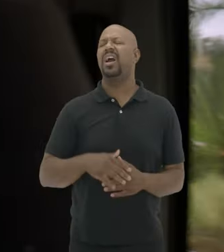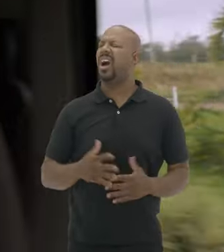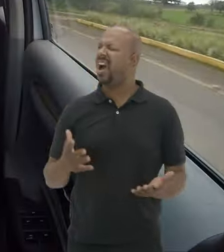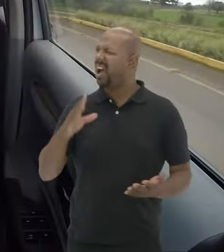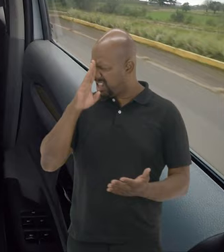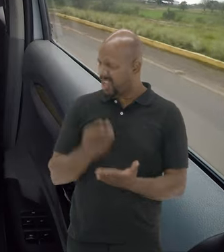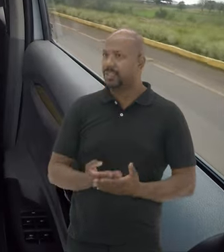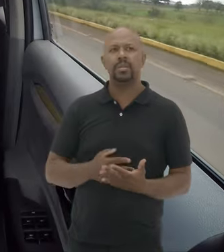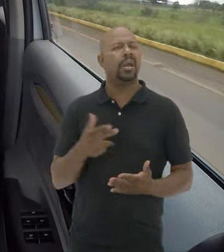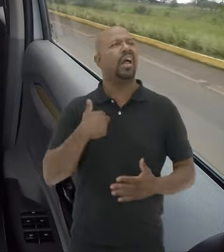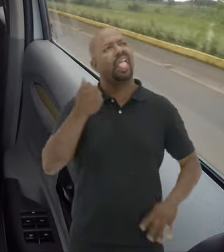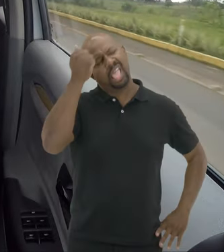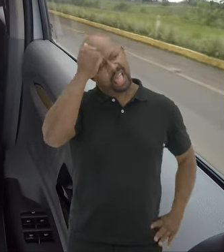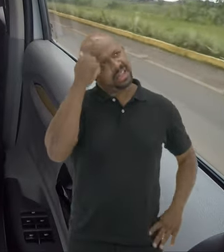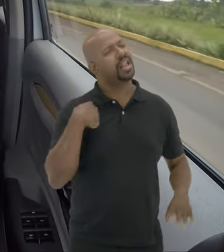região